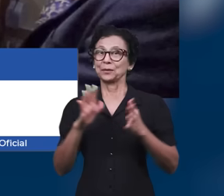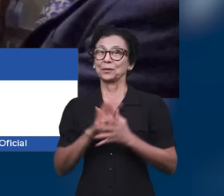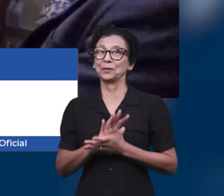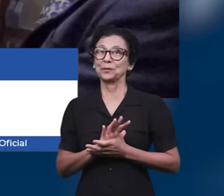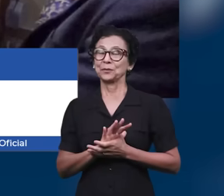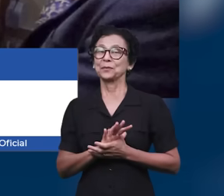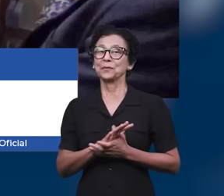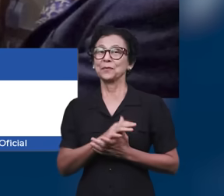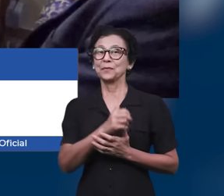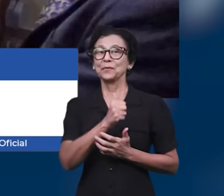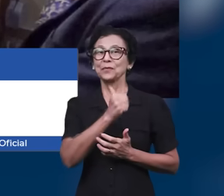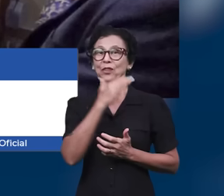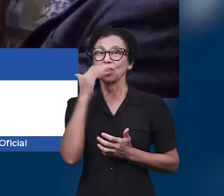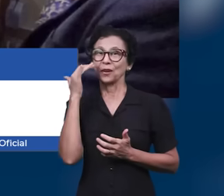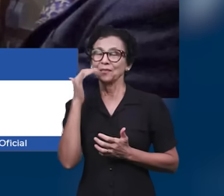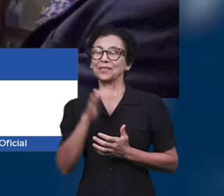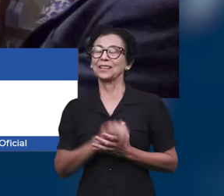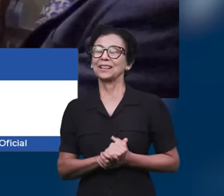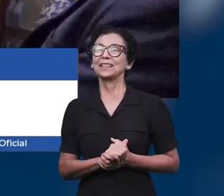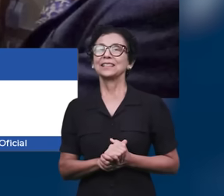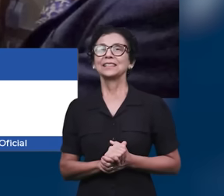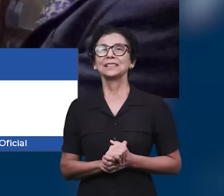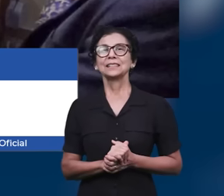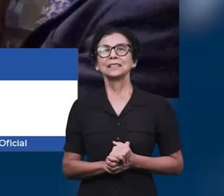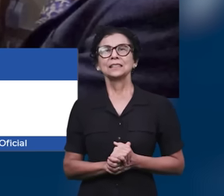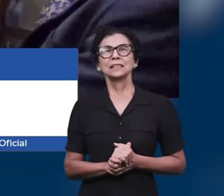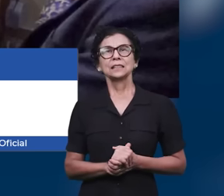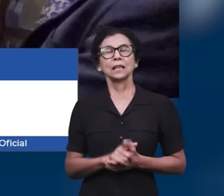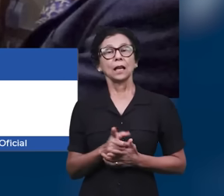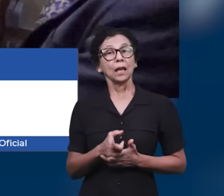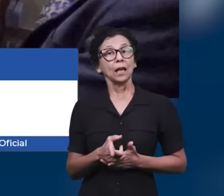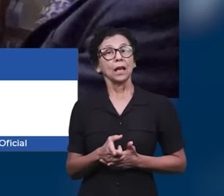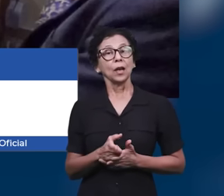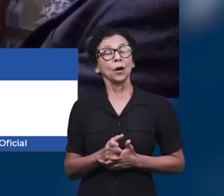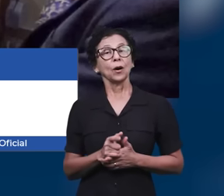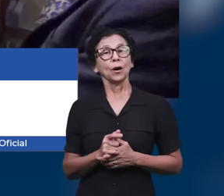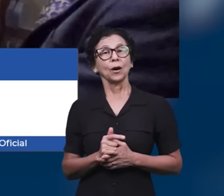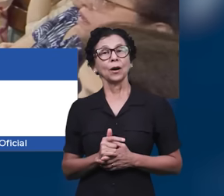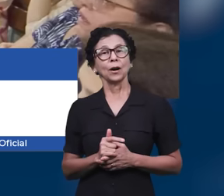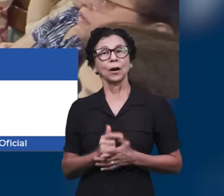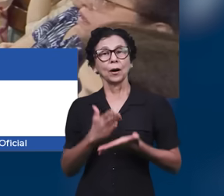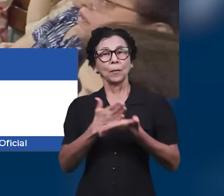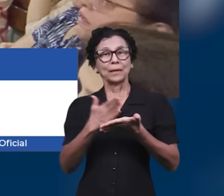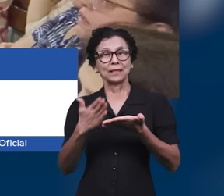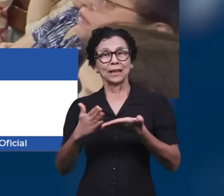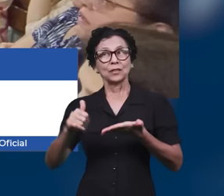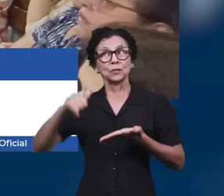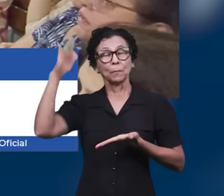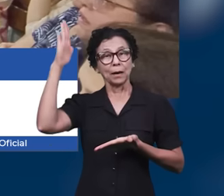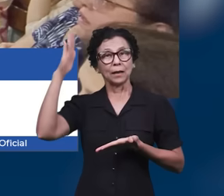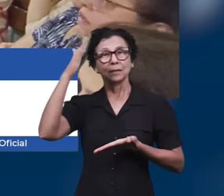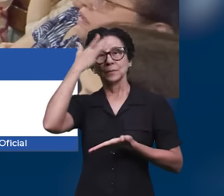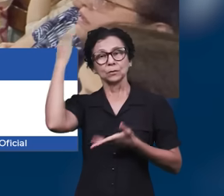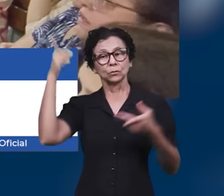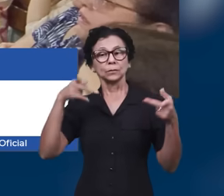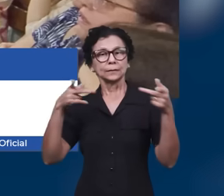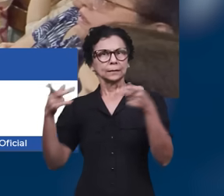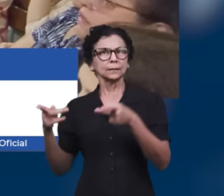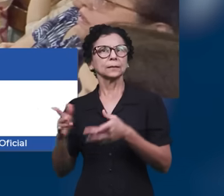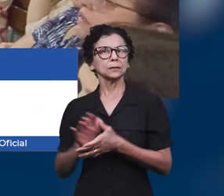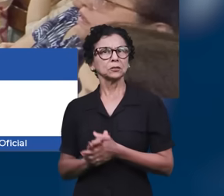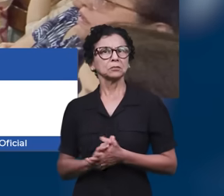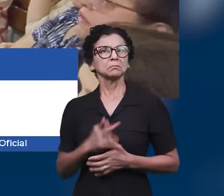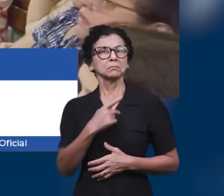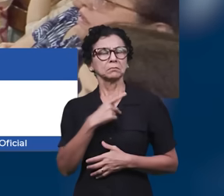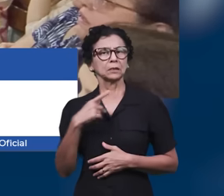Mais da metade dos irmãos presentes neste culto eram visitantes. Os pastores da região estiveram presentes na consagração